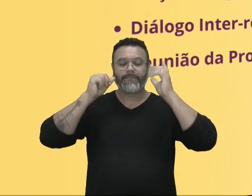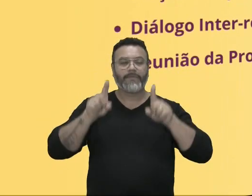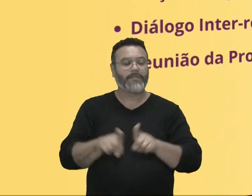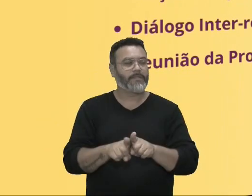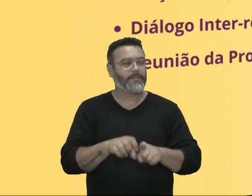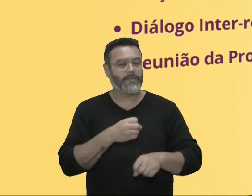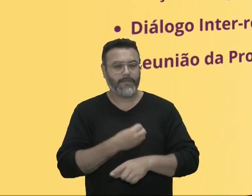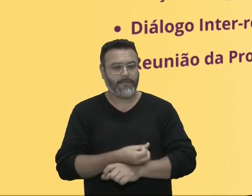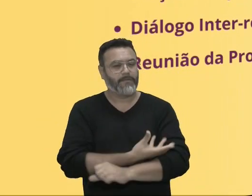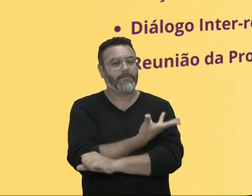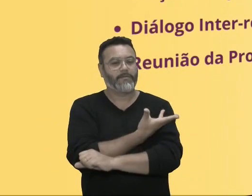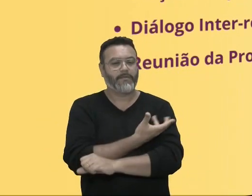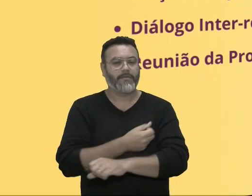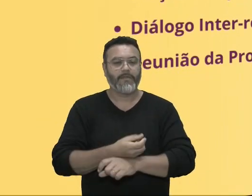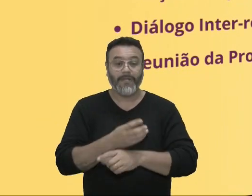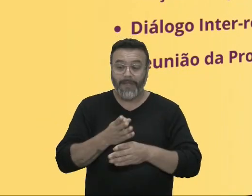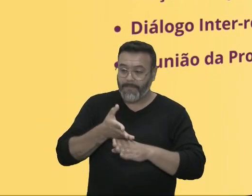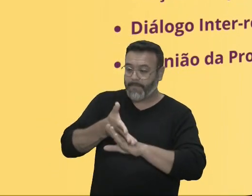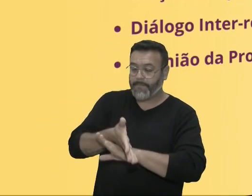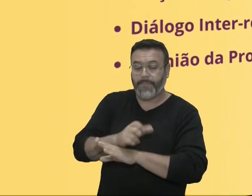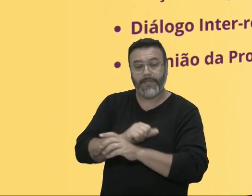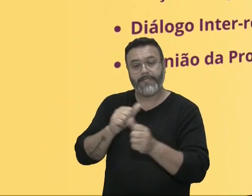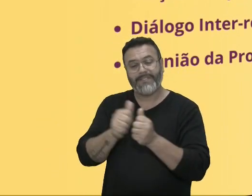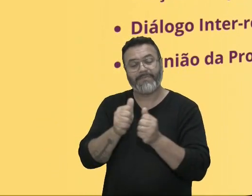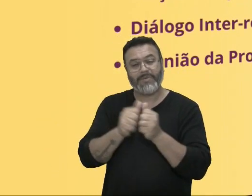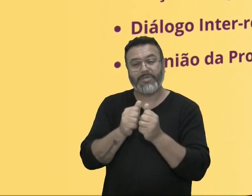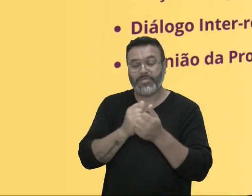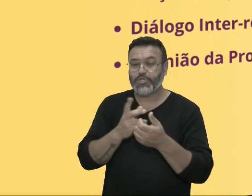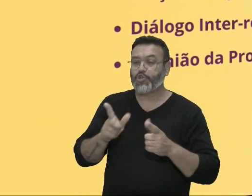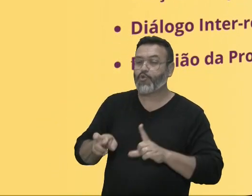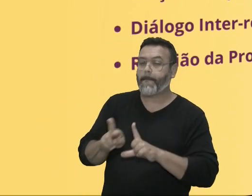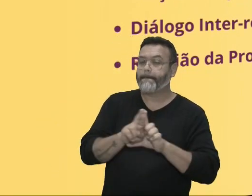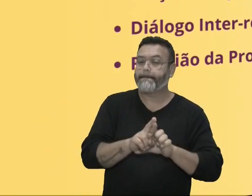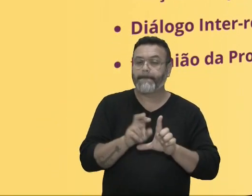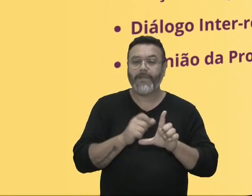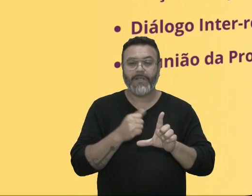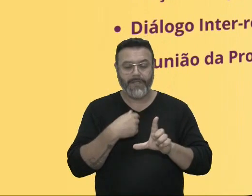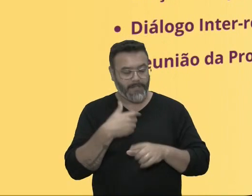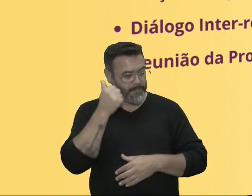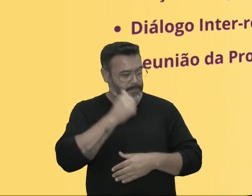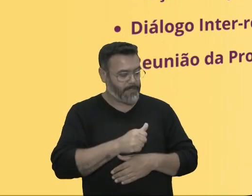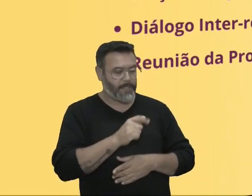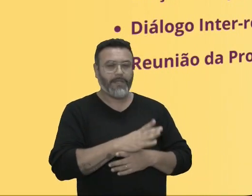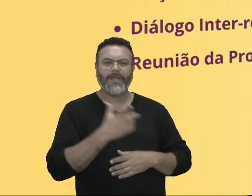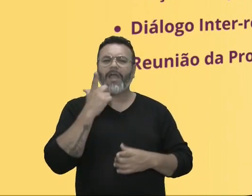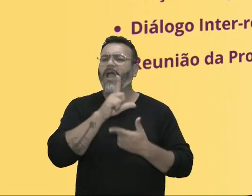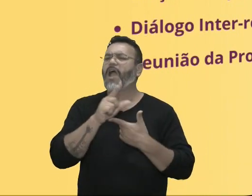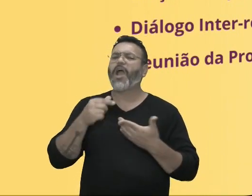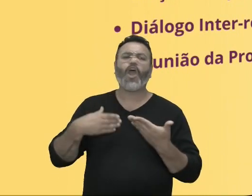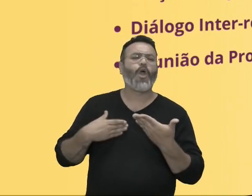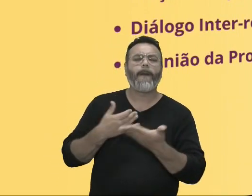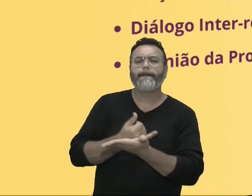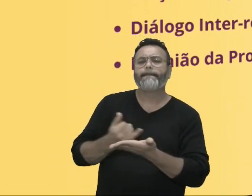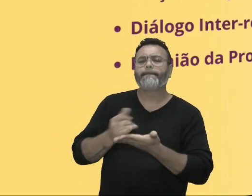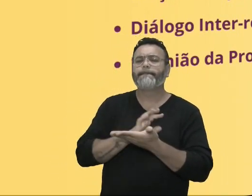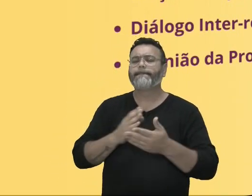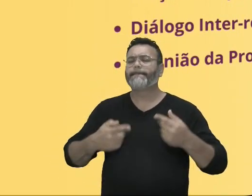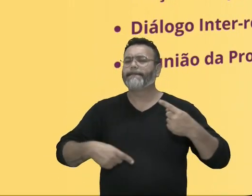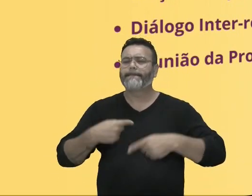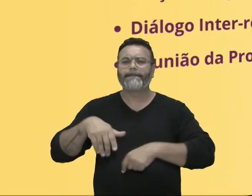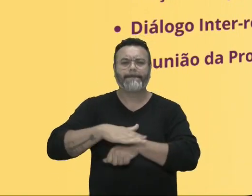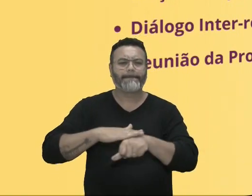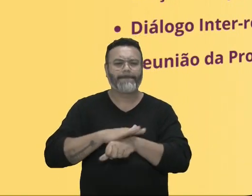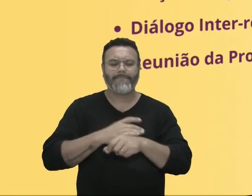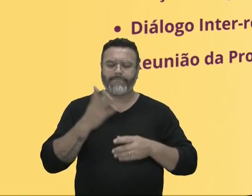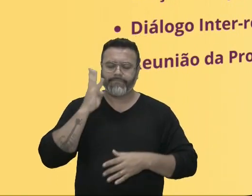Thalita Cadeirante, que fazem parte com a gente da Procuradoria da Mulher, e que conseguimos aí iniciar uma conversa super bacana e